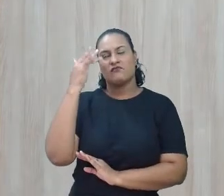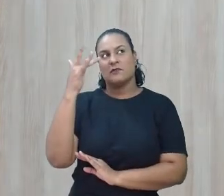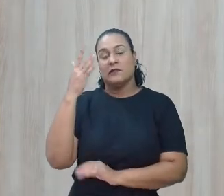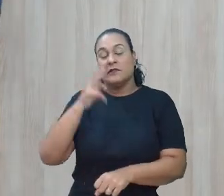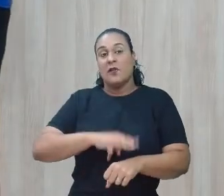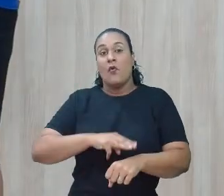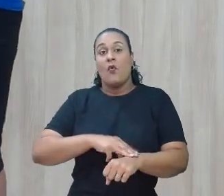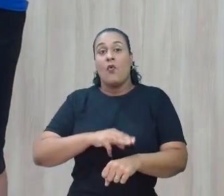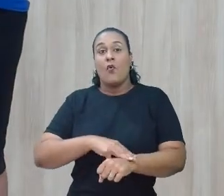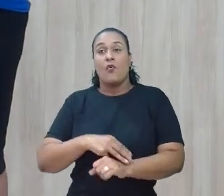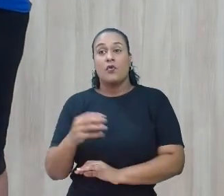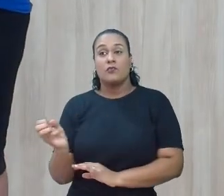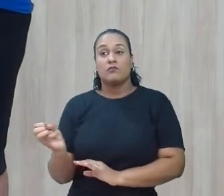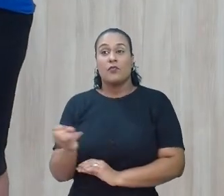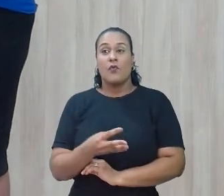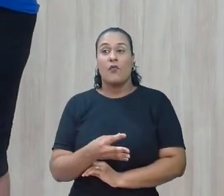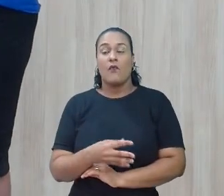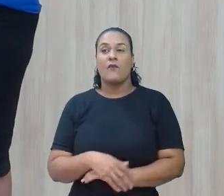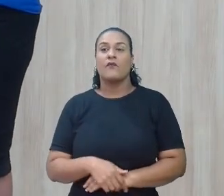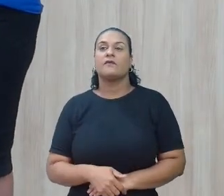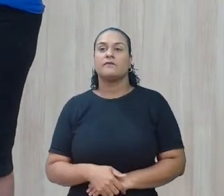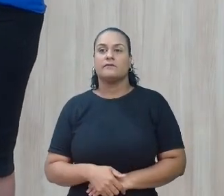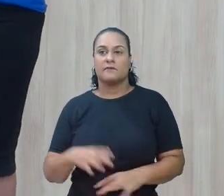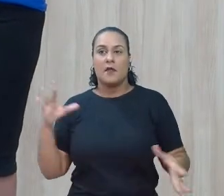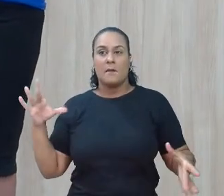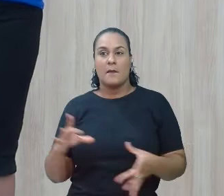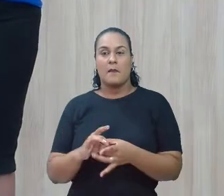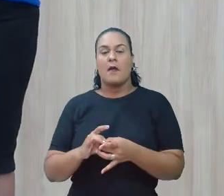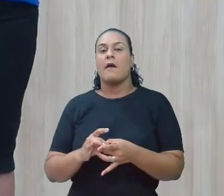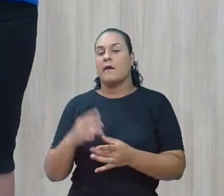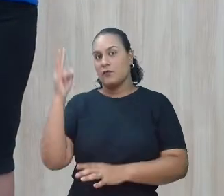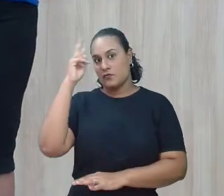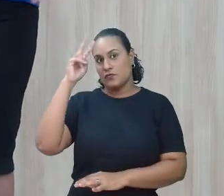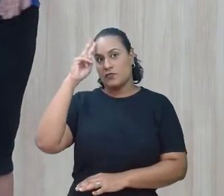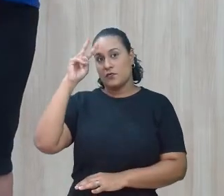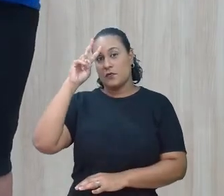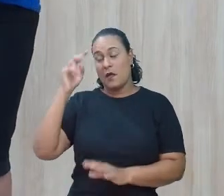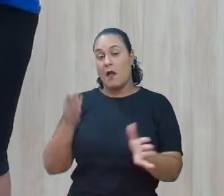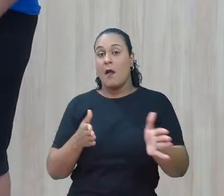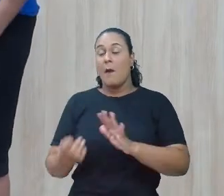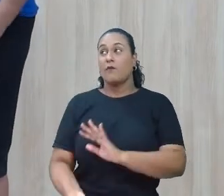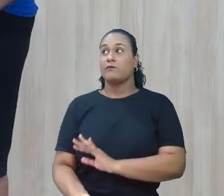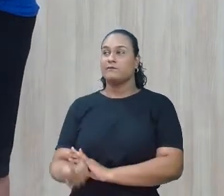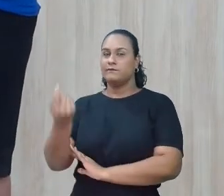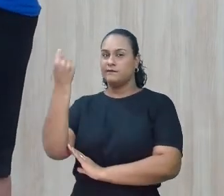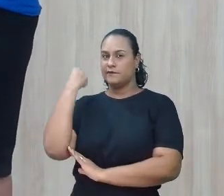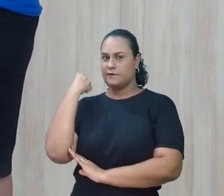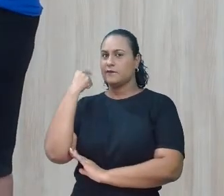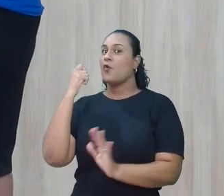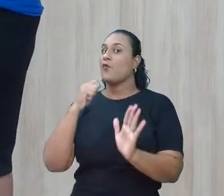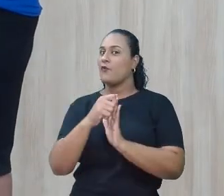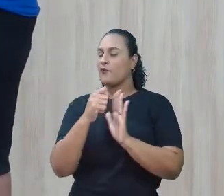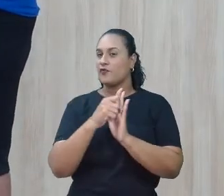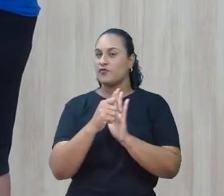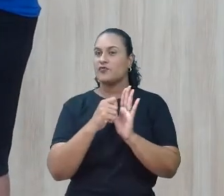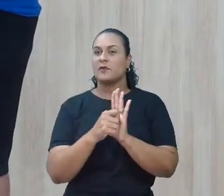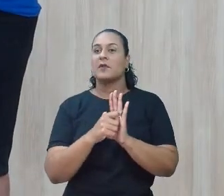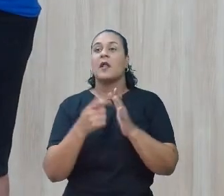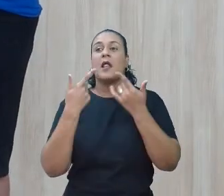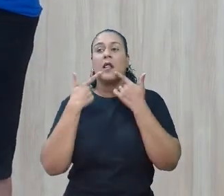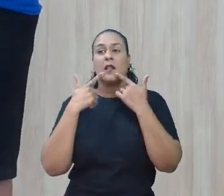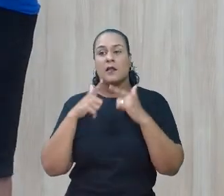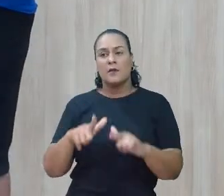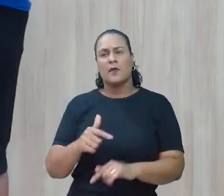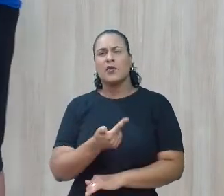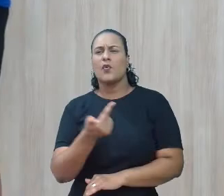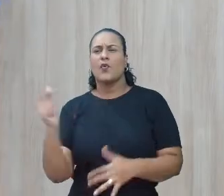atualizada em relação ao período histórico original da produção da carta de Caminha, além da linguagem,